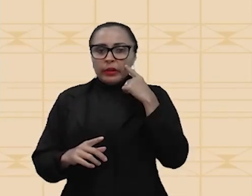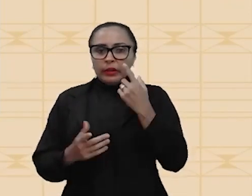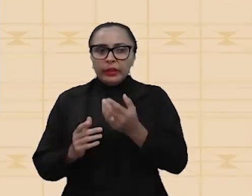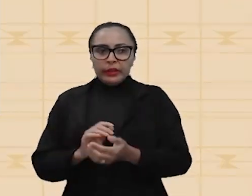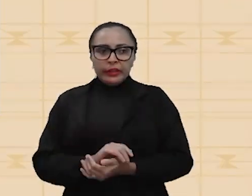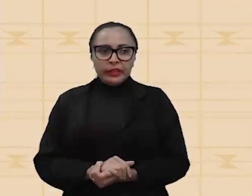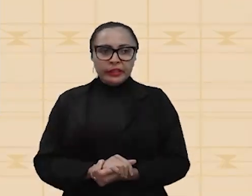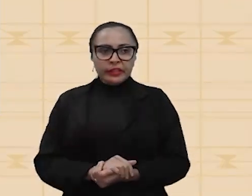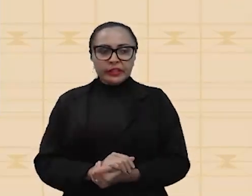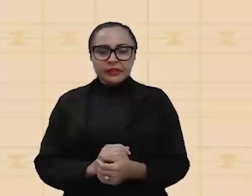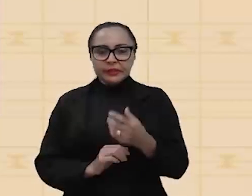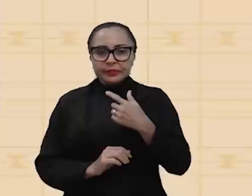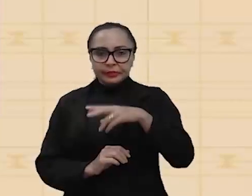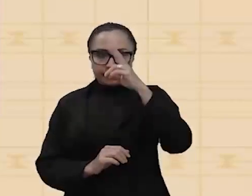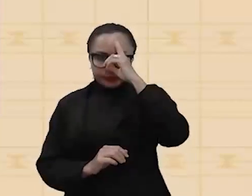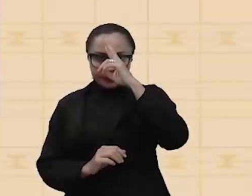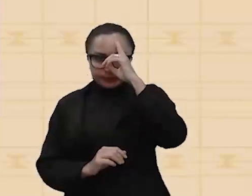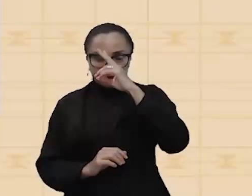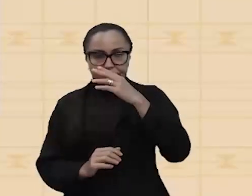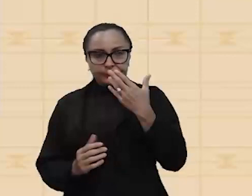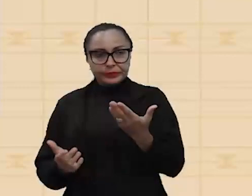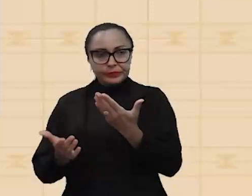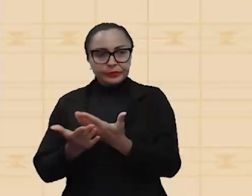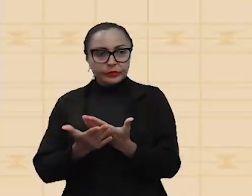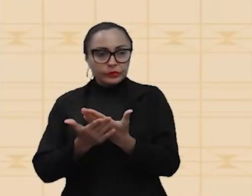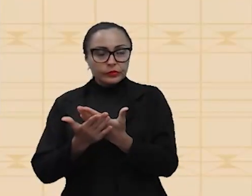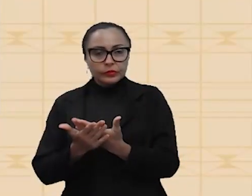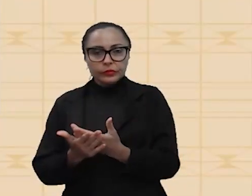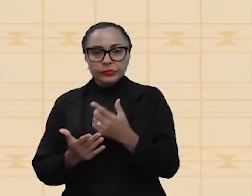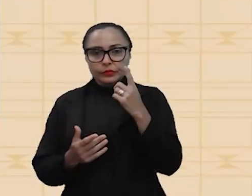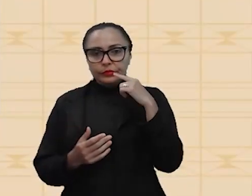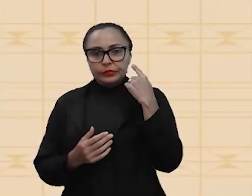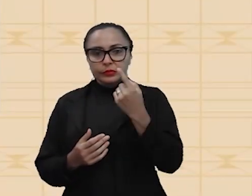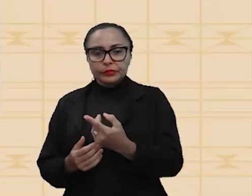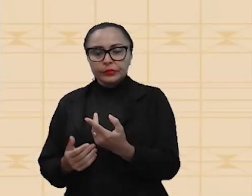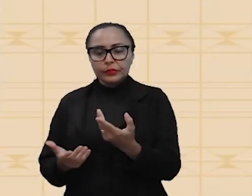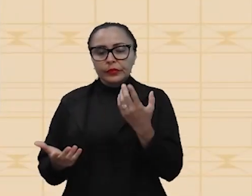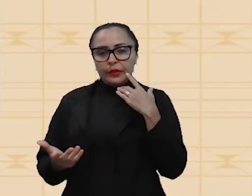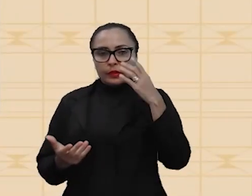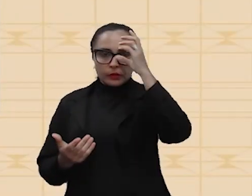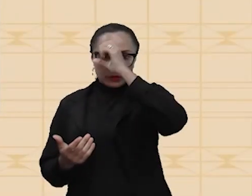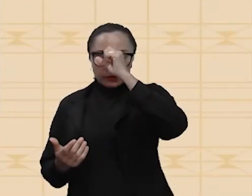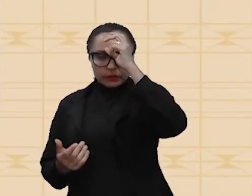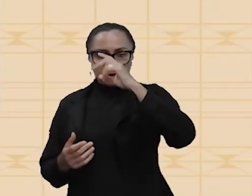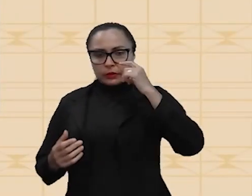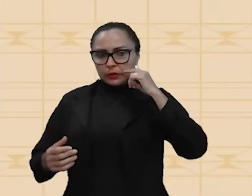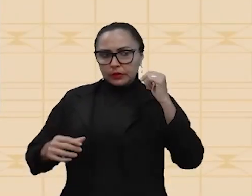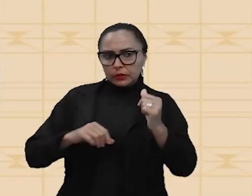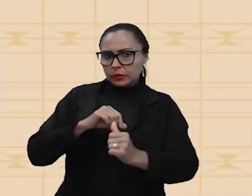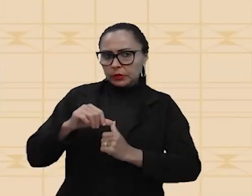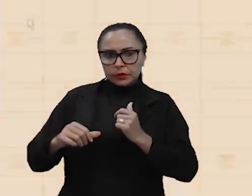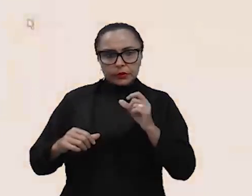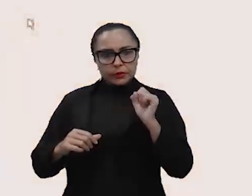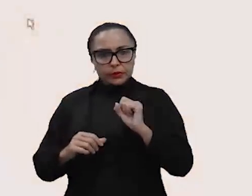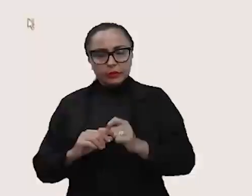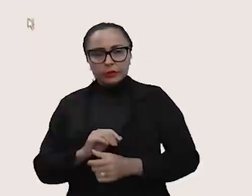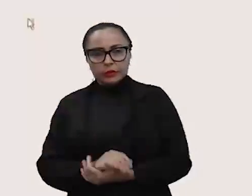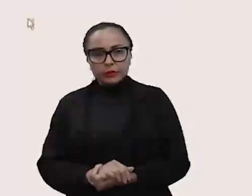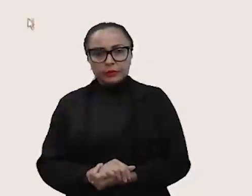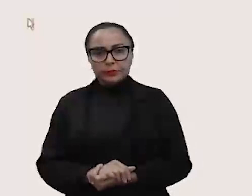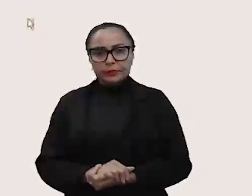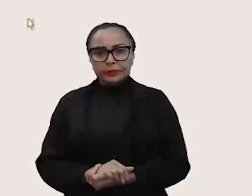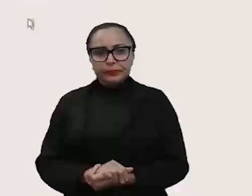que na aula anterior a gente aprendeu que a corrente em série ela não muda. Nessa questão agora, veja como ela é uma